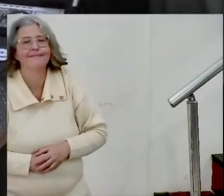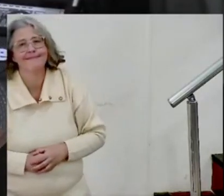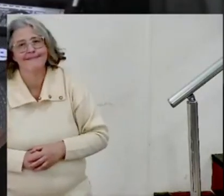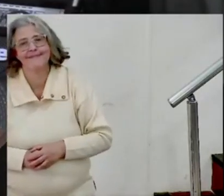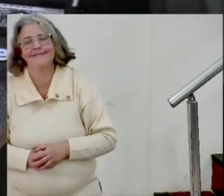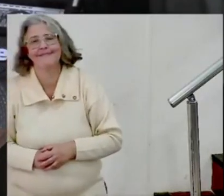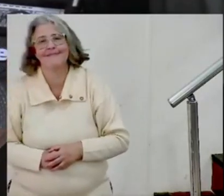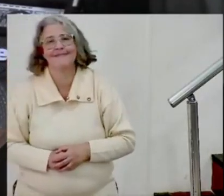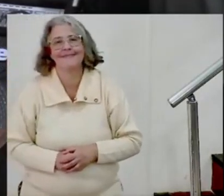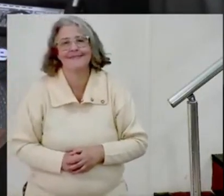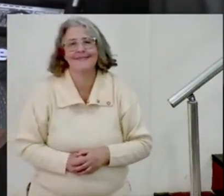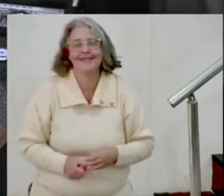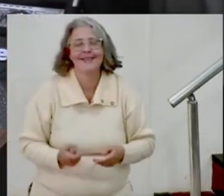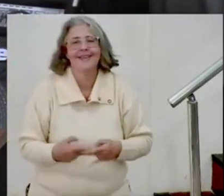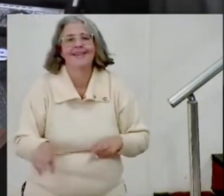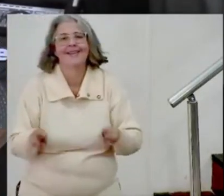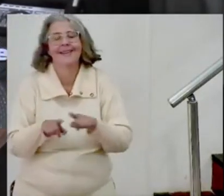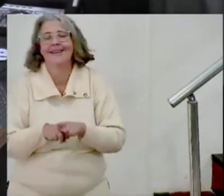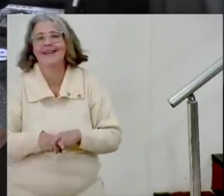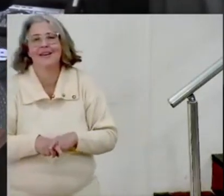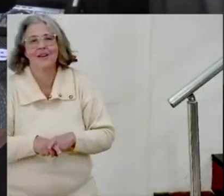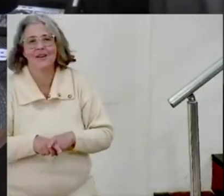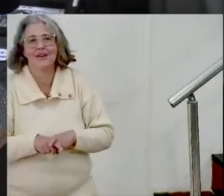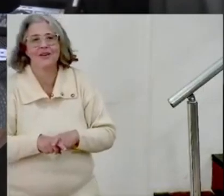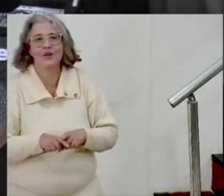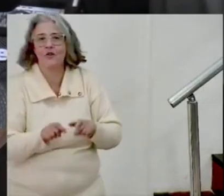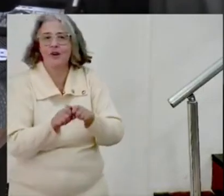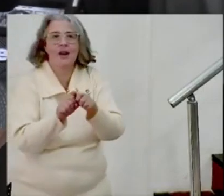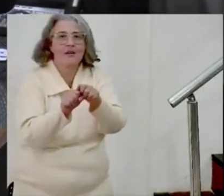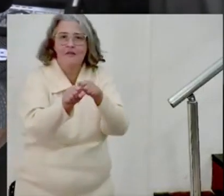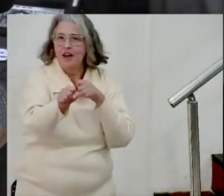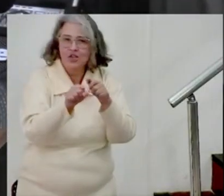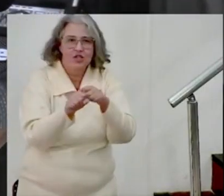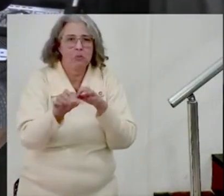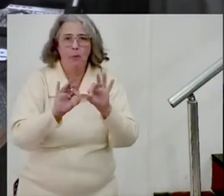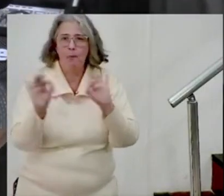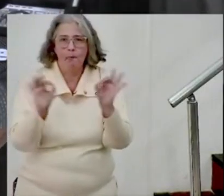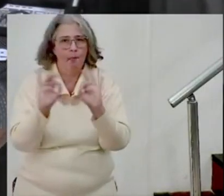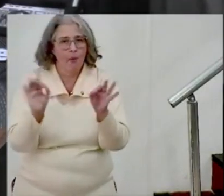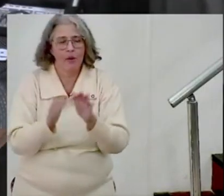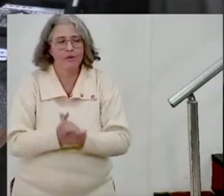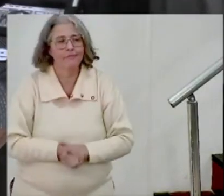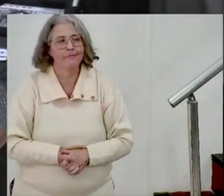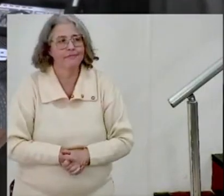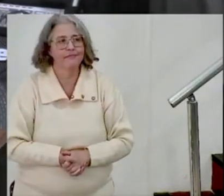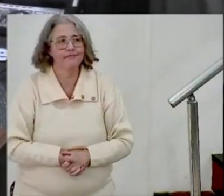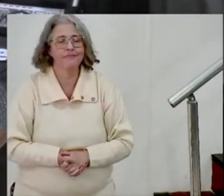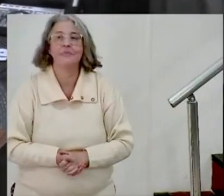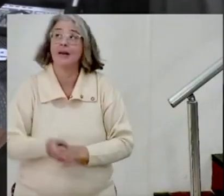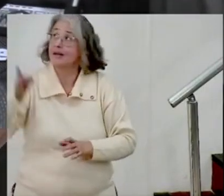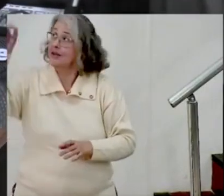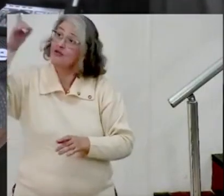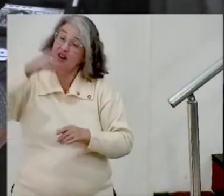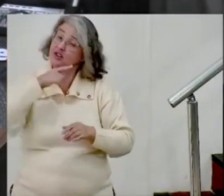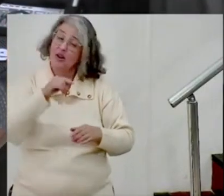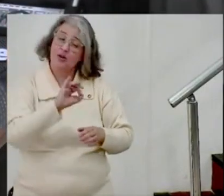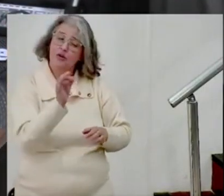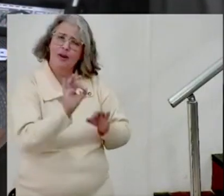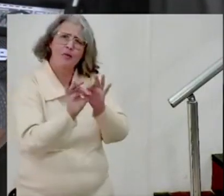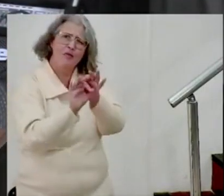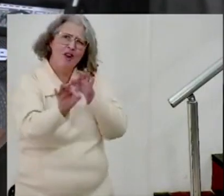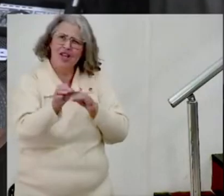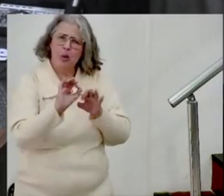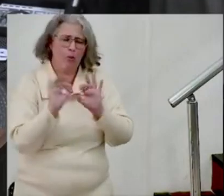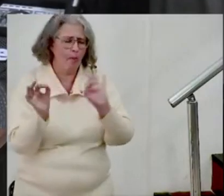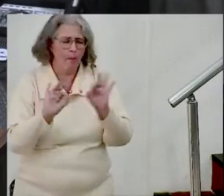nem lançará nela flecha alguma. Flecha é a etapa número 2 do plano, que a gente viu ali, né? Primeiro pedra, depois flecha. Deus falou, não vai vir flecha nenhuma.